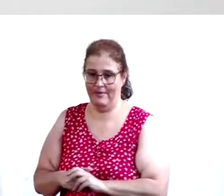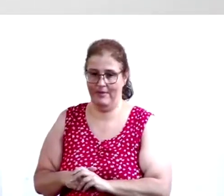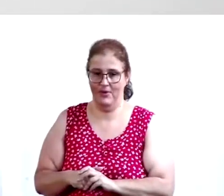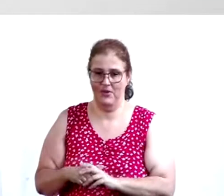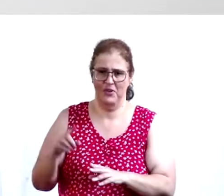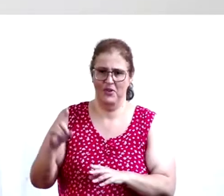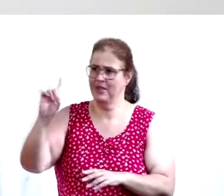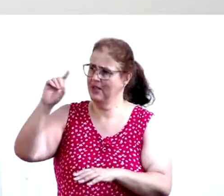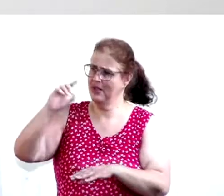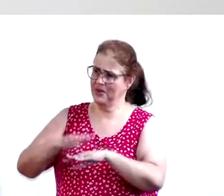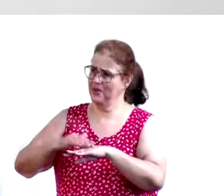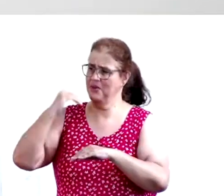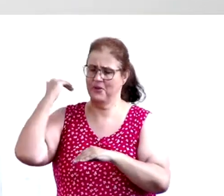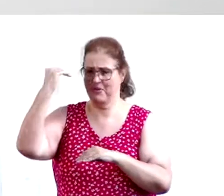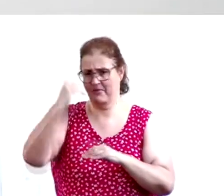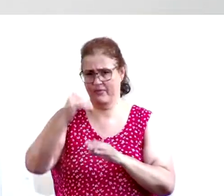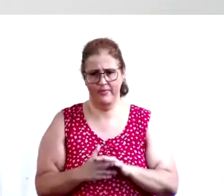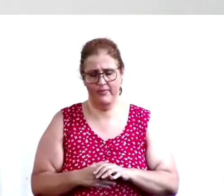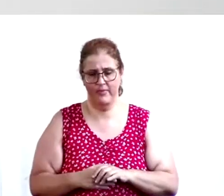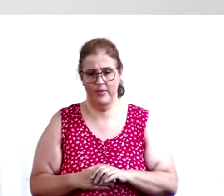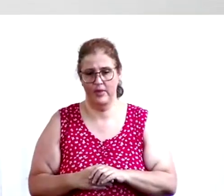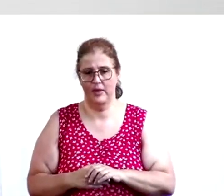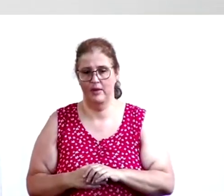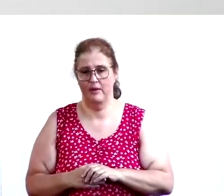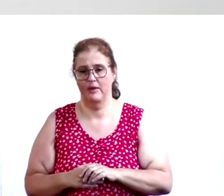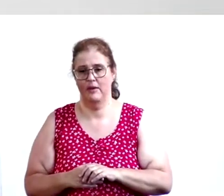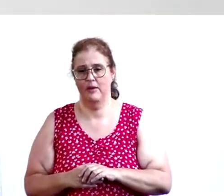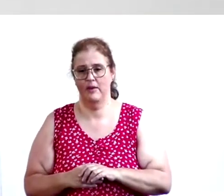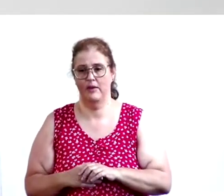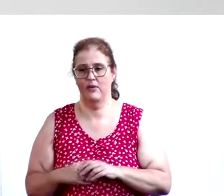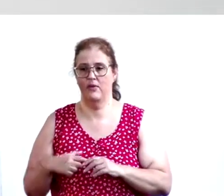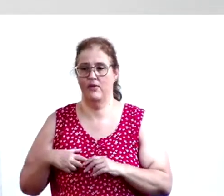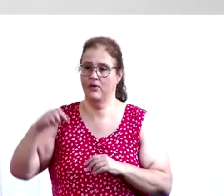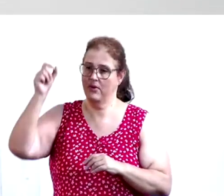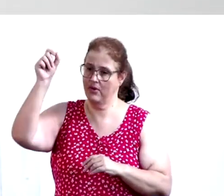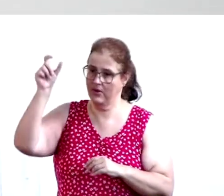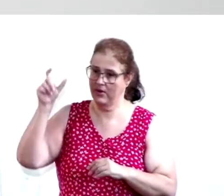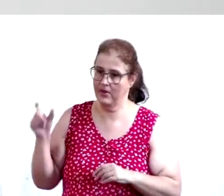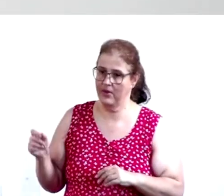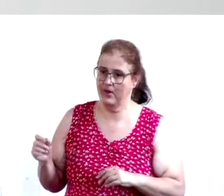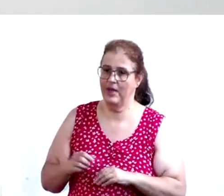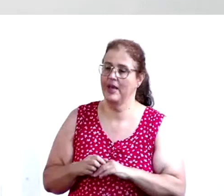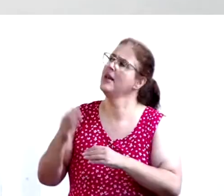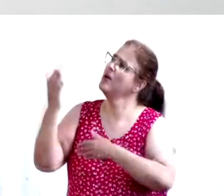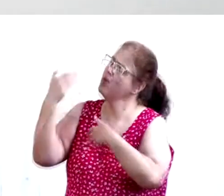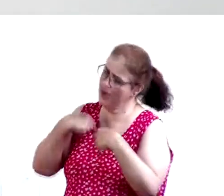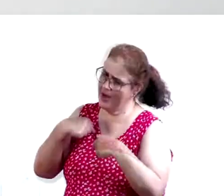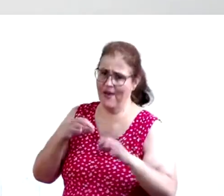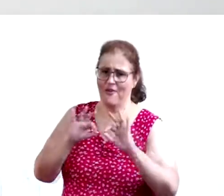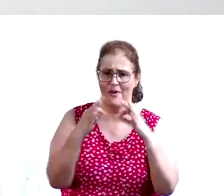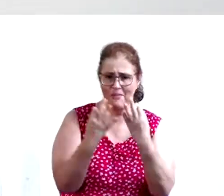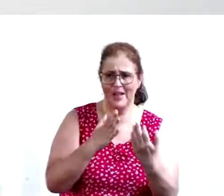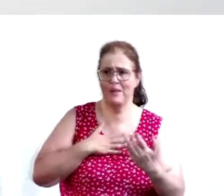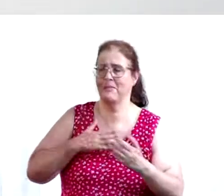mais um Deus para vocês adorarem. Lembrem-se, eu e a minha casa serviremos ao